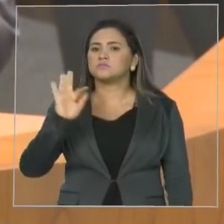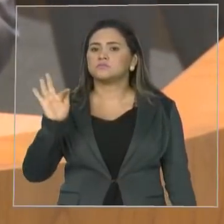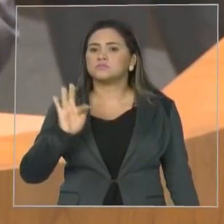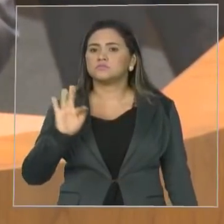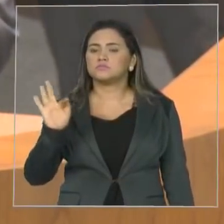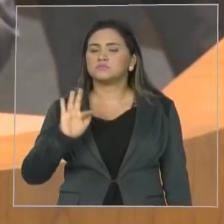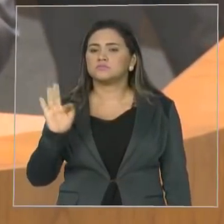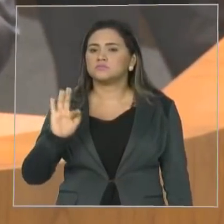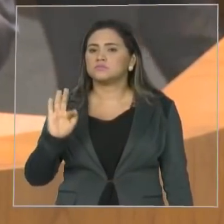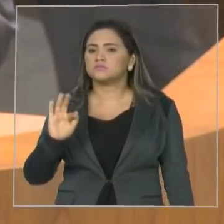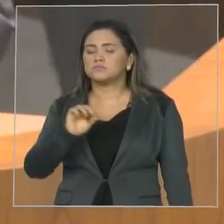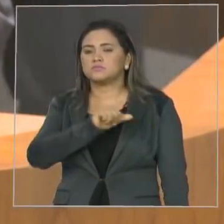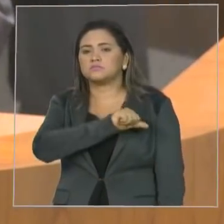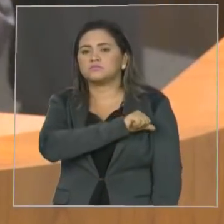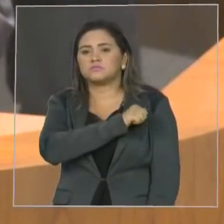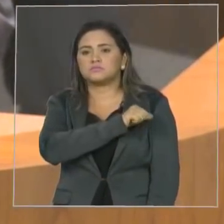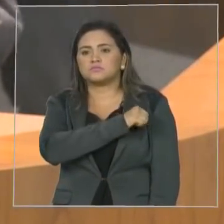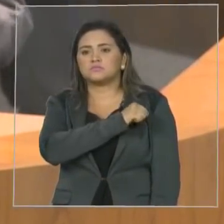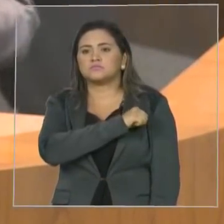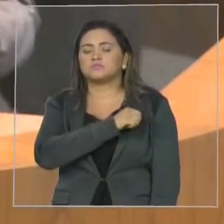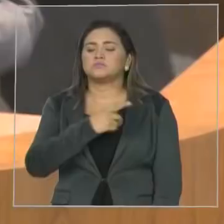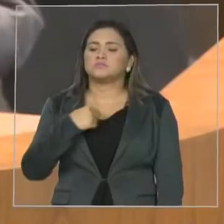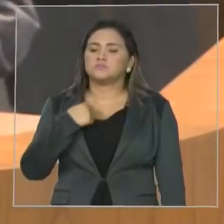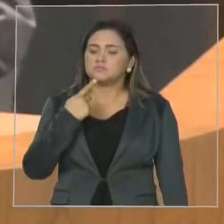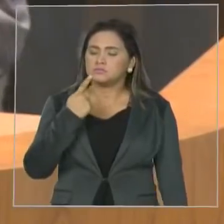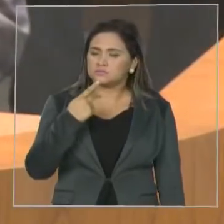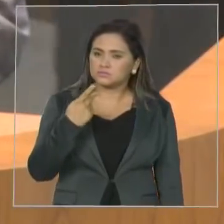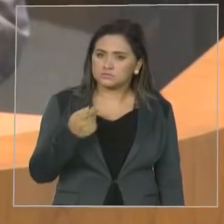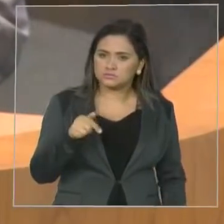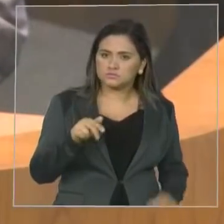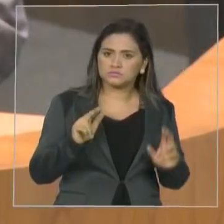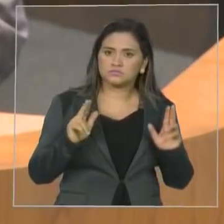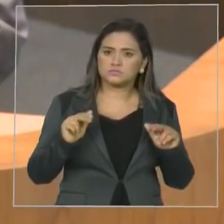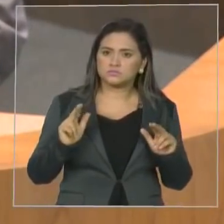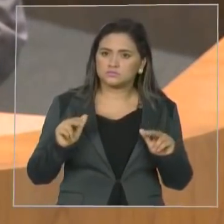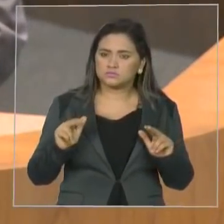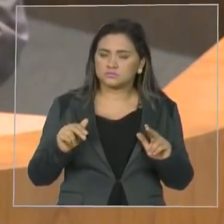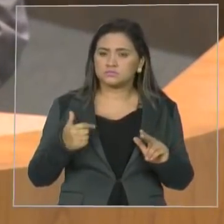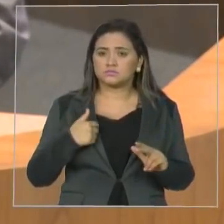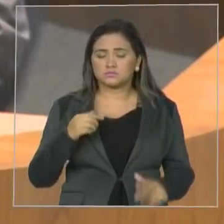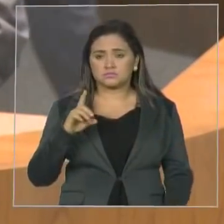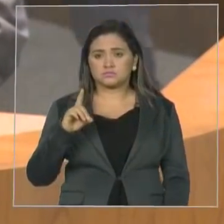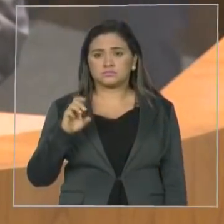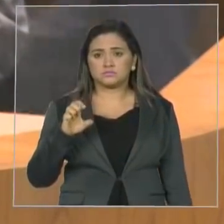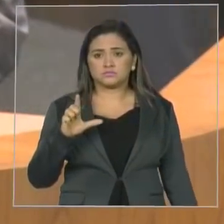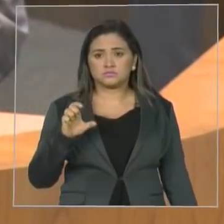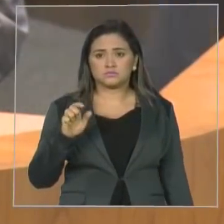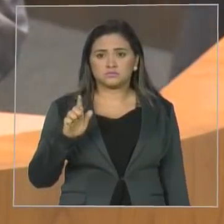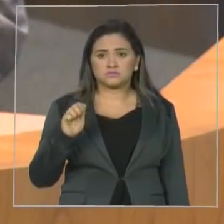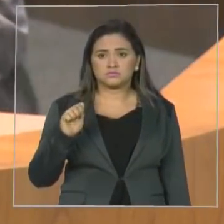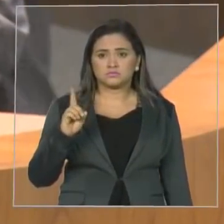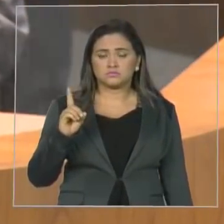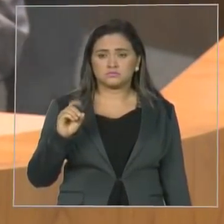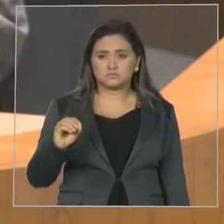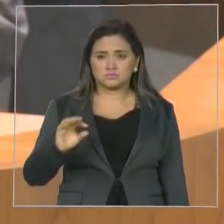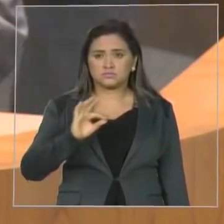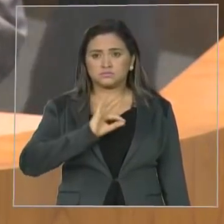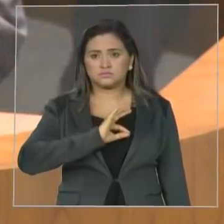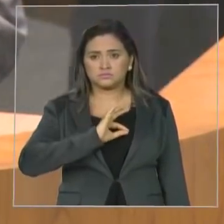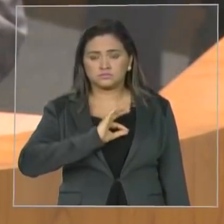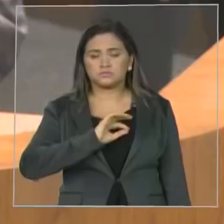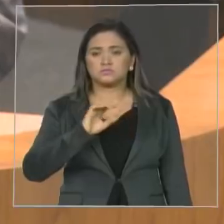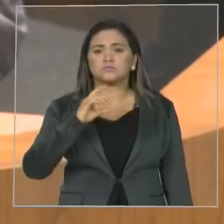Eu vou discorrer sobre o assunto como delegado de Polícia Federal, como